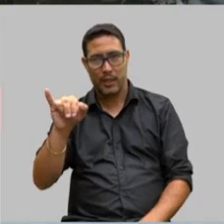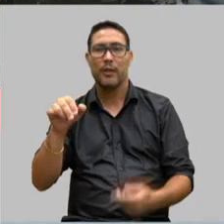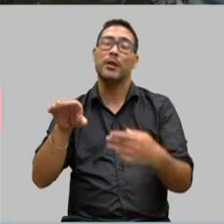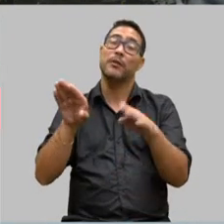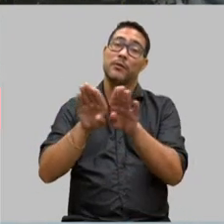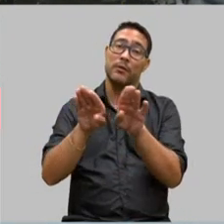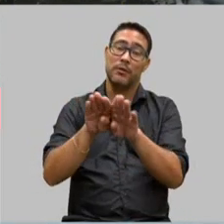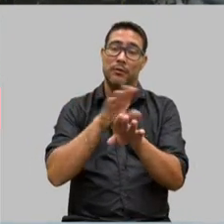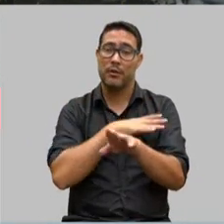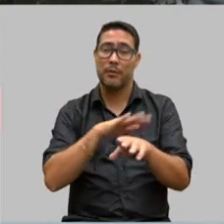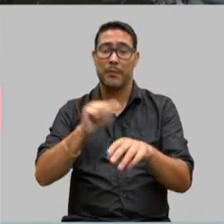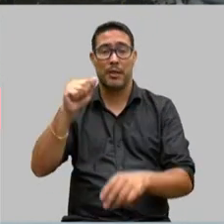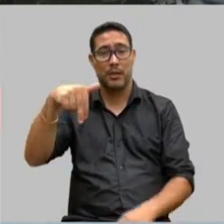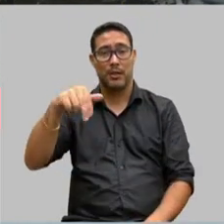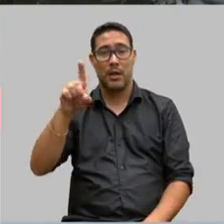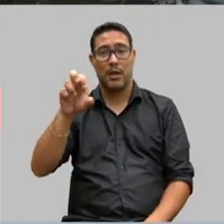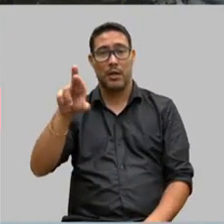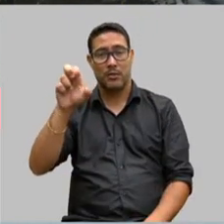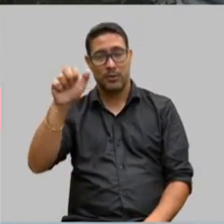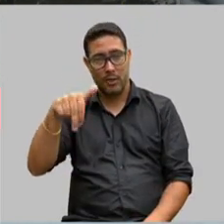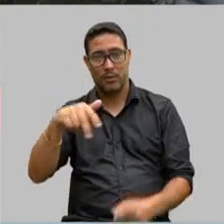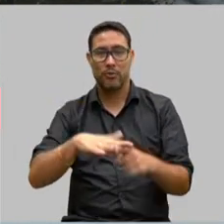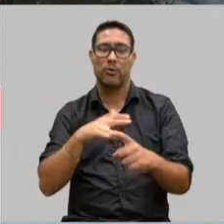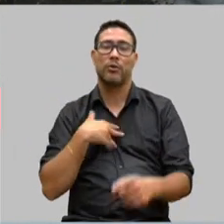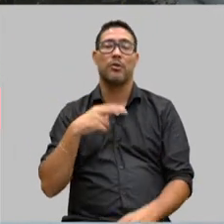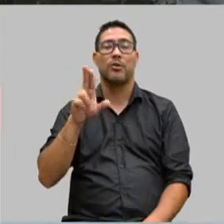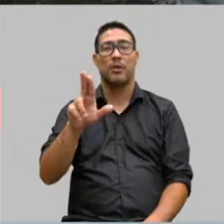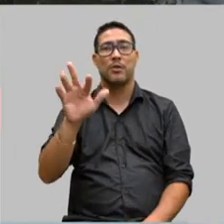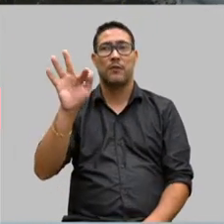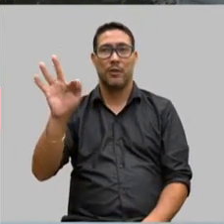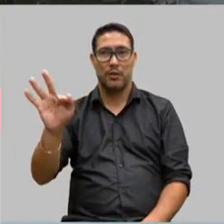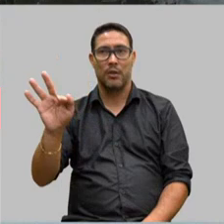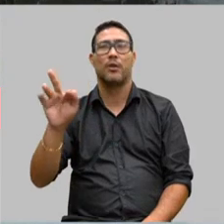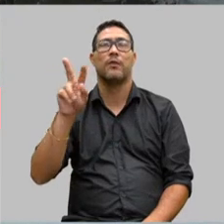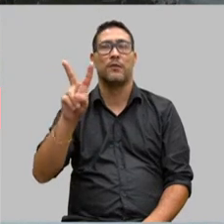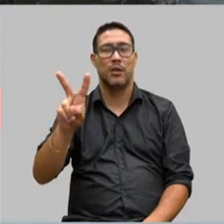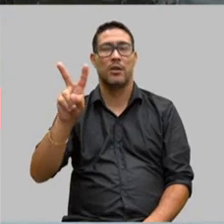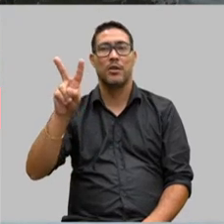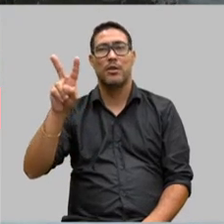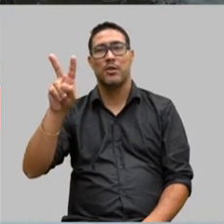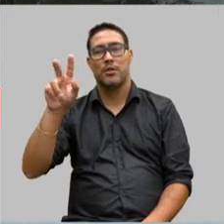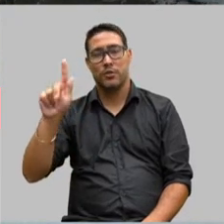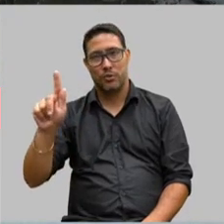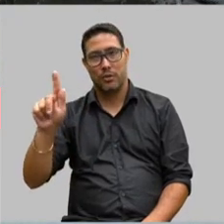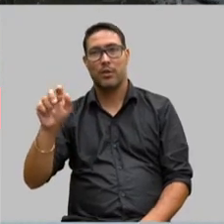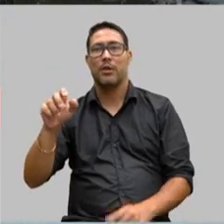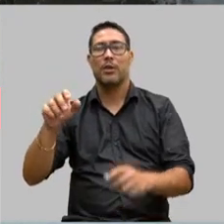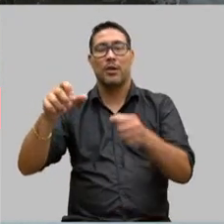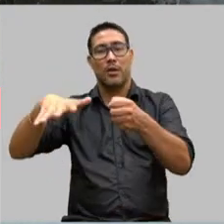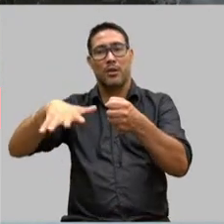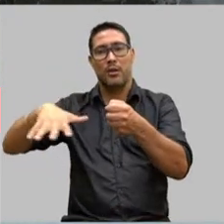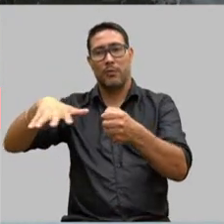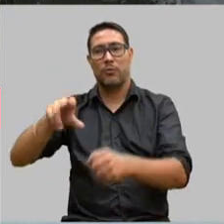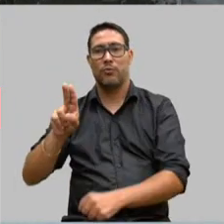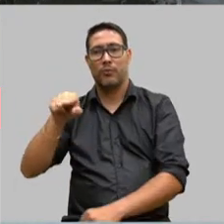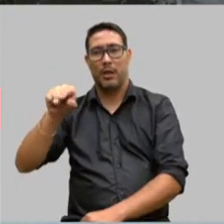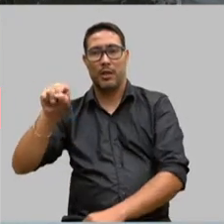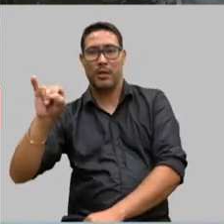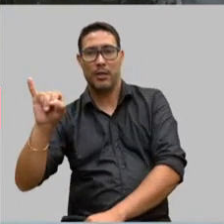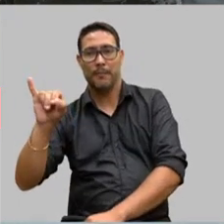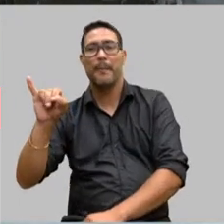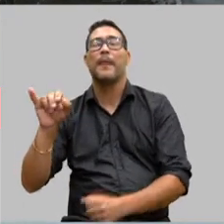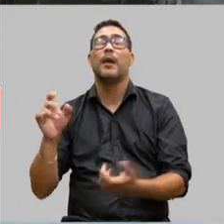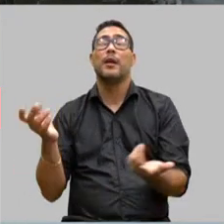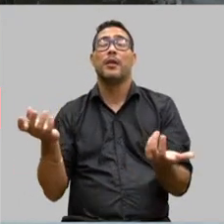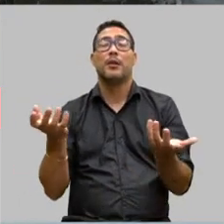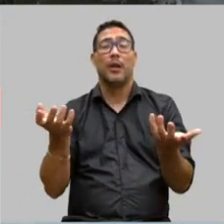de Ciência Agrária da Universidade Federal dos Vales do Jequitinhonha e Mucuri, campus Unaí. Quero aqui, neste momento, passar